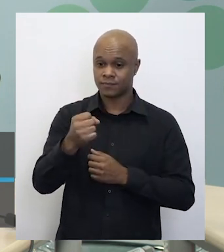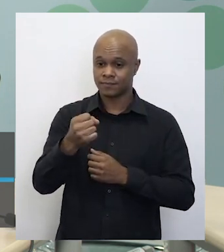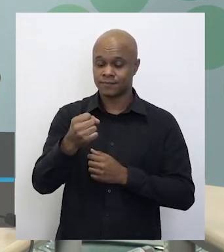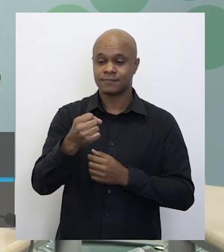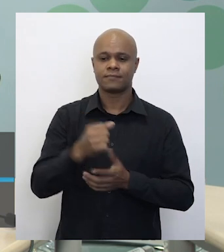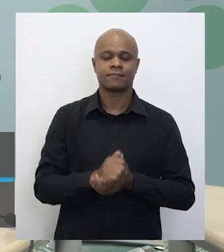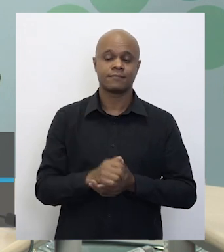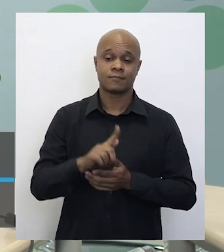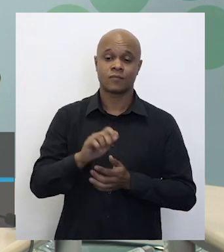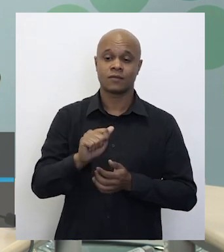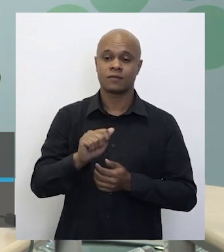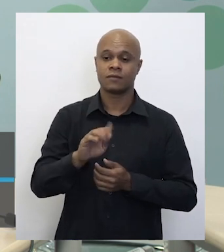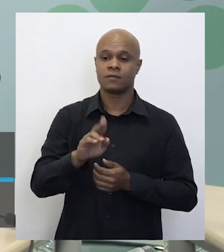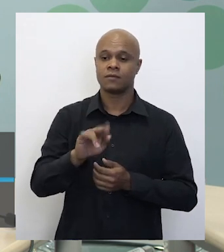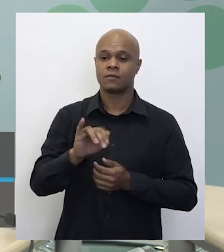respondeu 4.